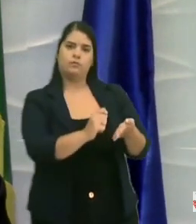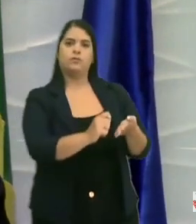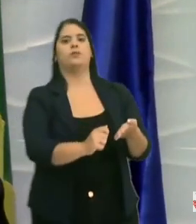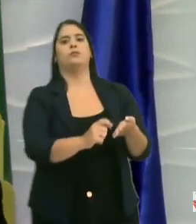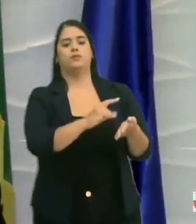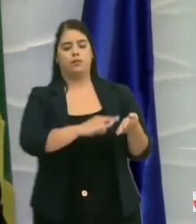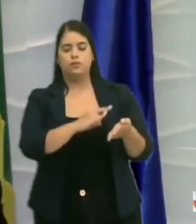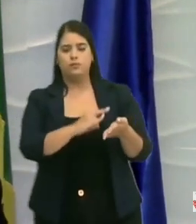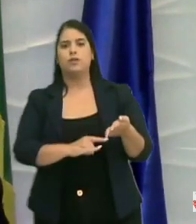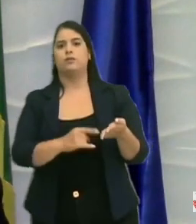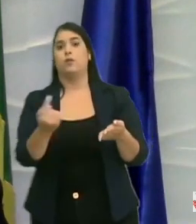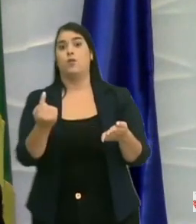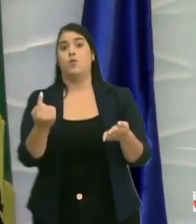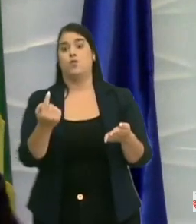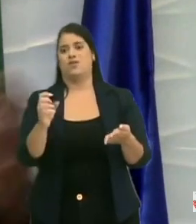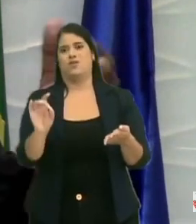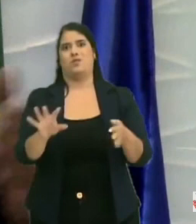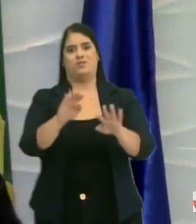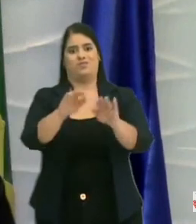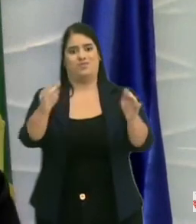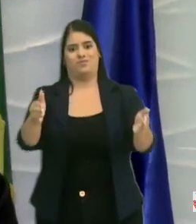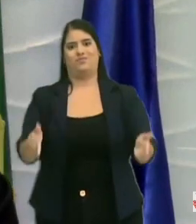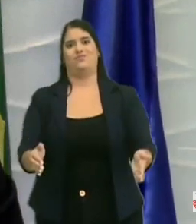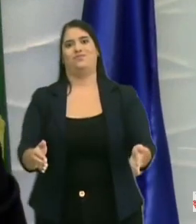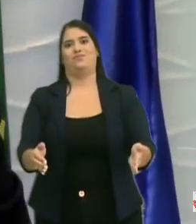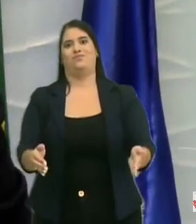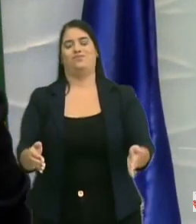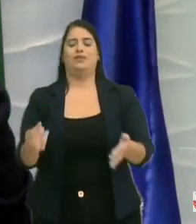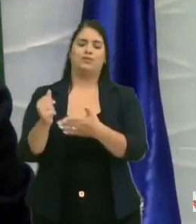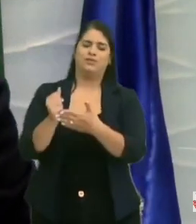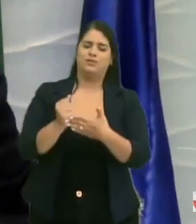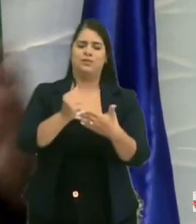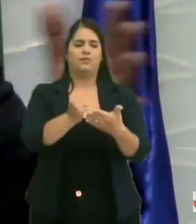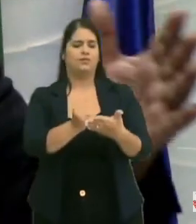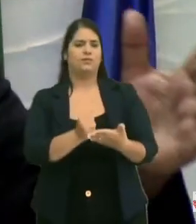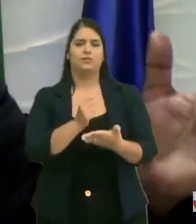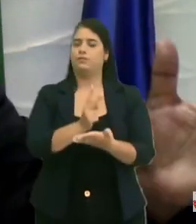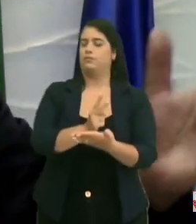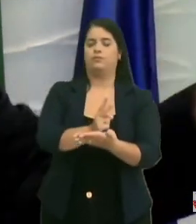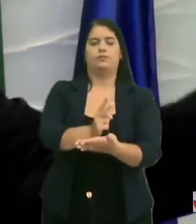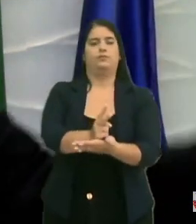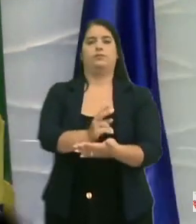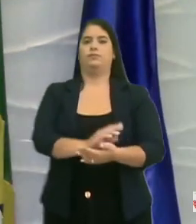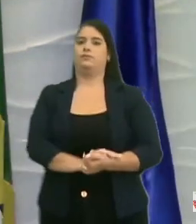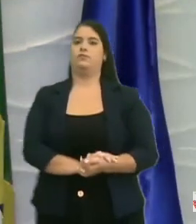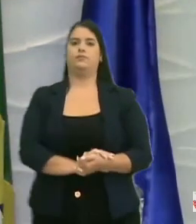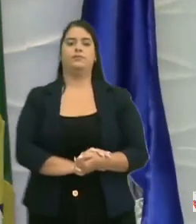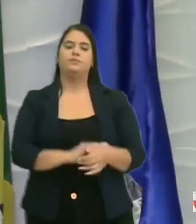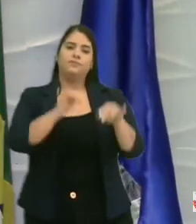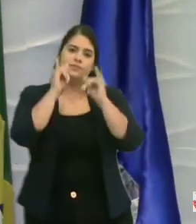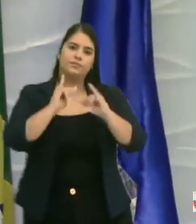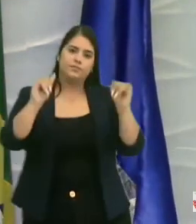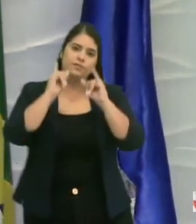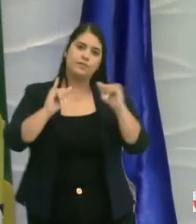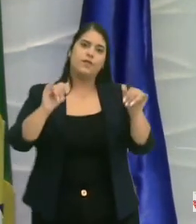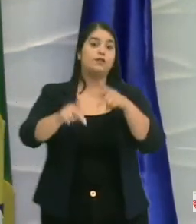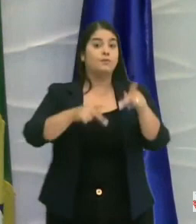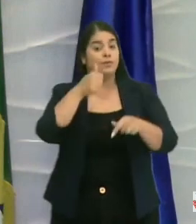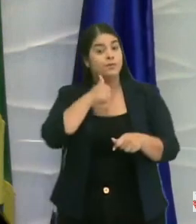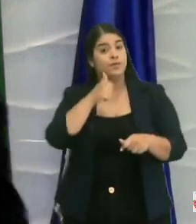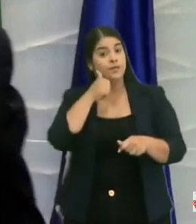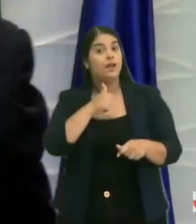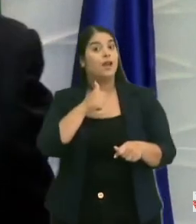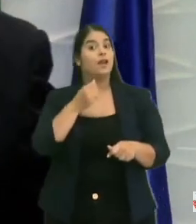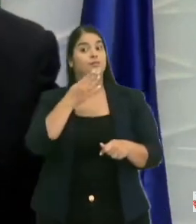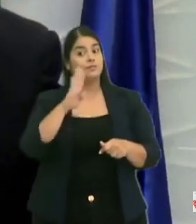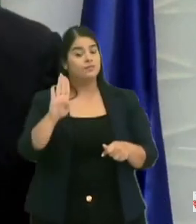nenhuma cisterna. E ele vem nos ajudando. Quero avisar o pessoal, as mulheres